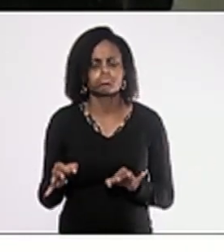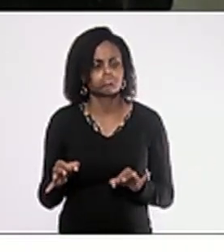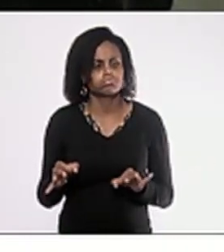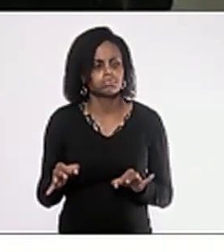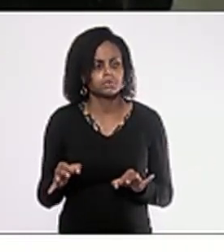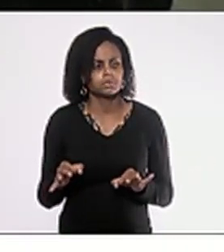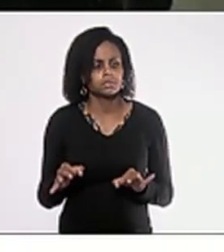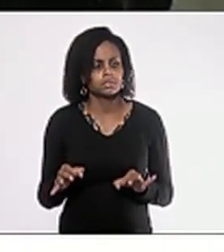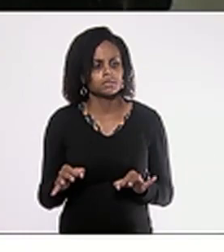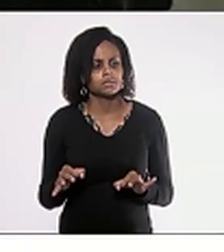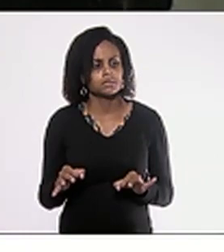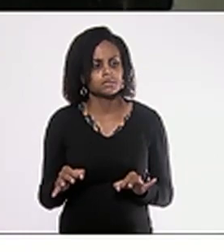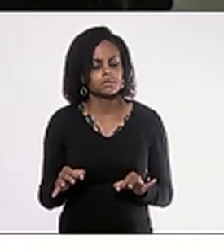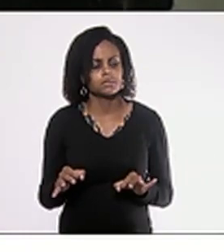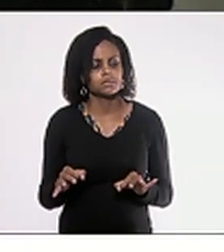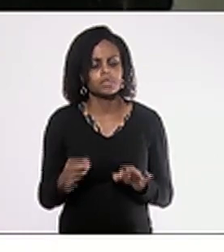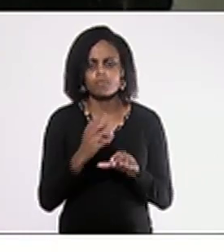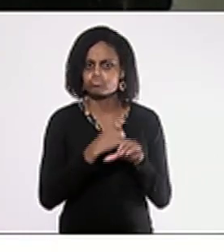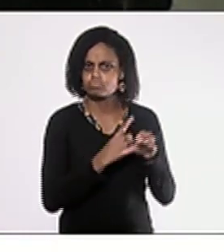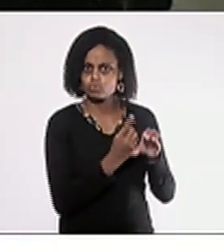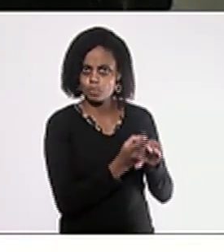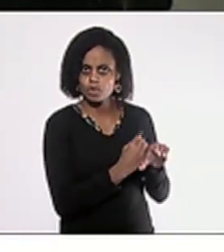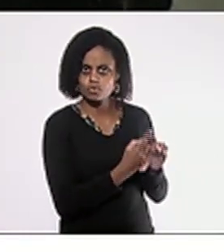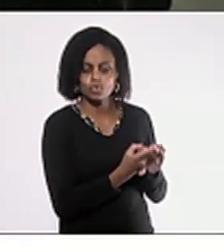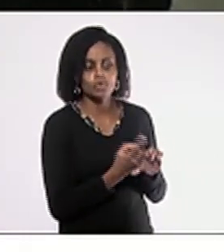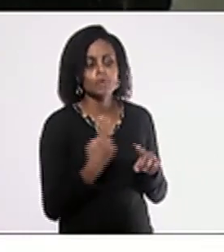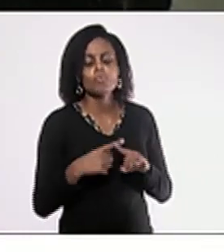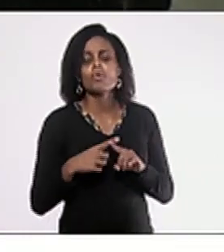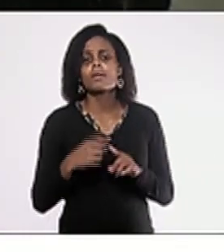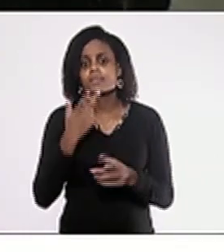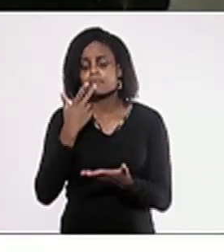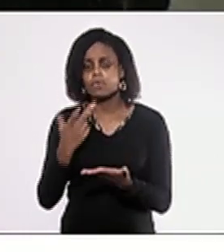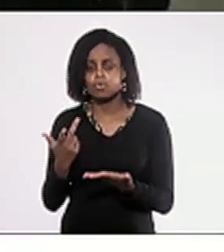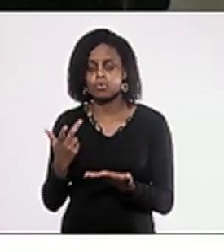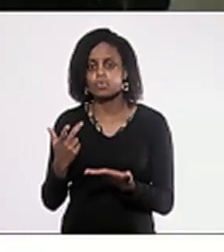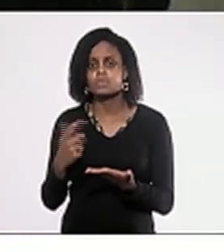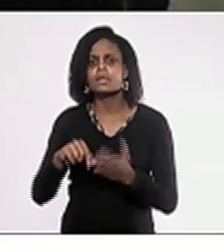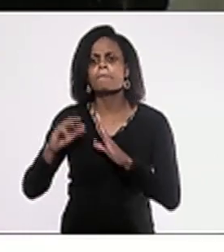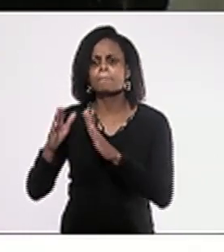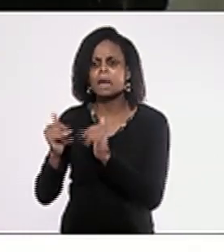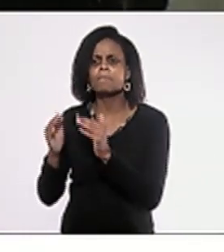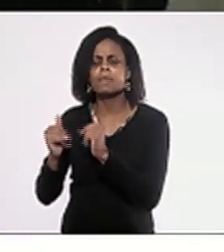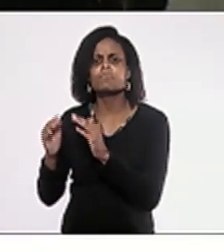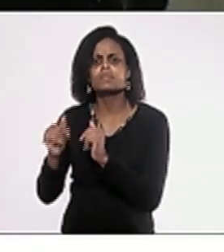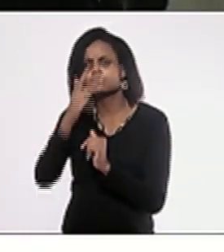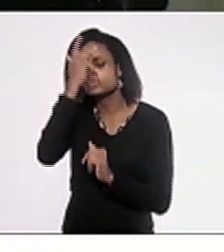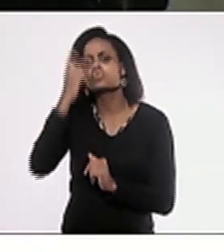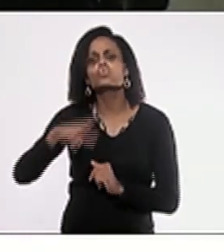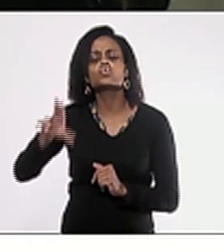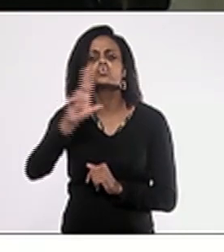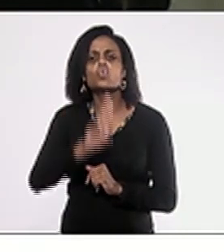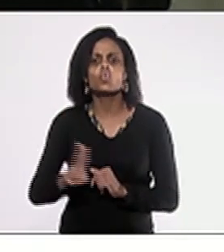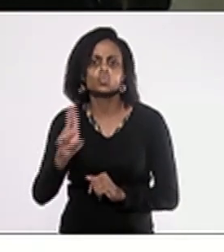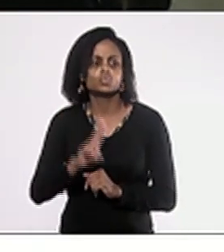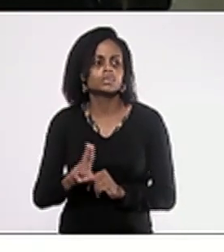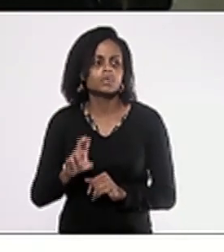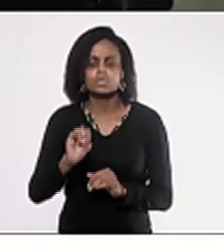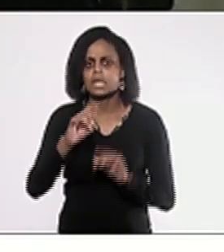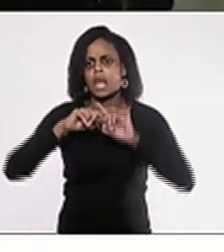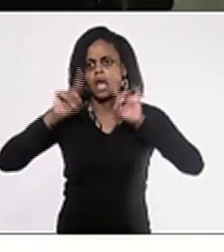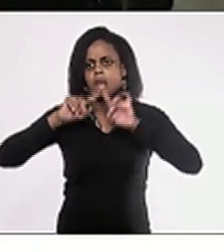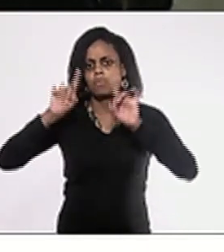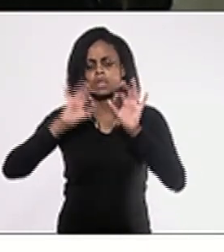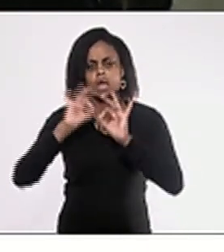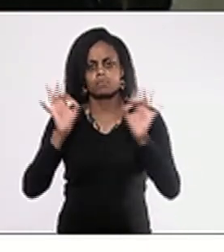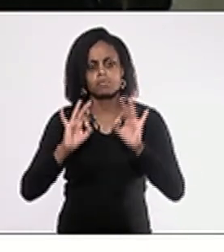desses medidores, porque, como o senhor próprio falou, você recebe uma demanda do consumidor. Então, se o consumidor não reclama,